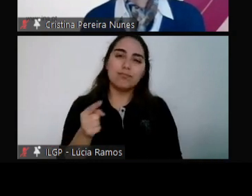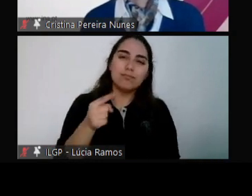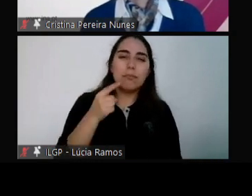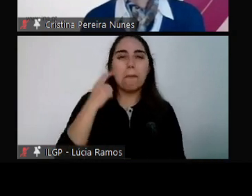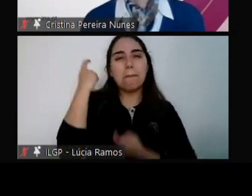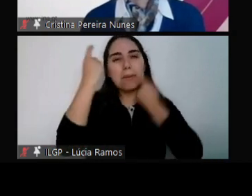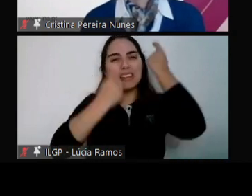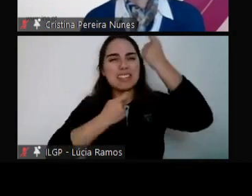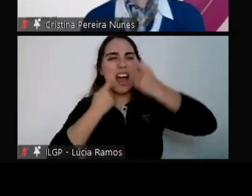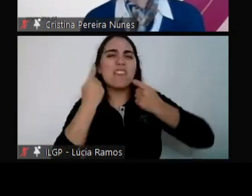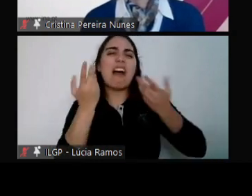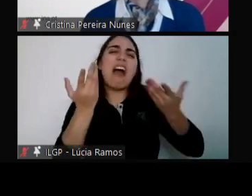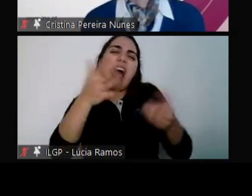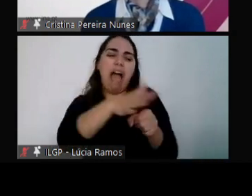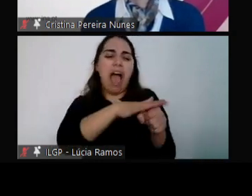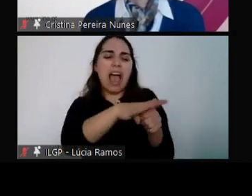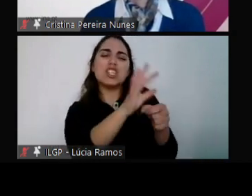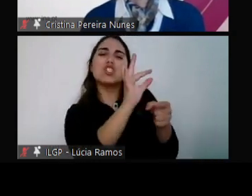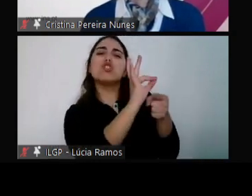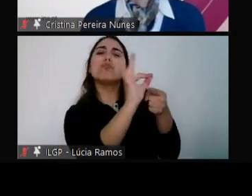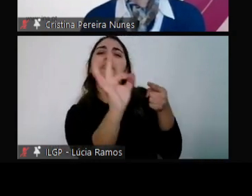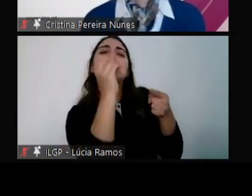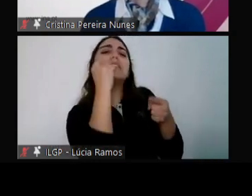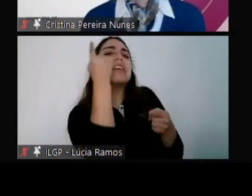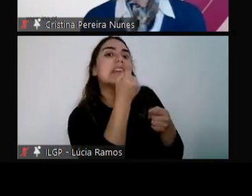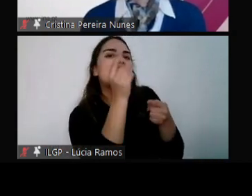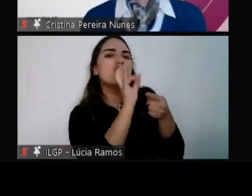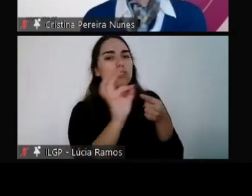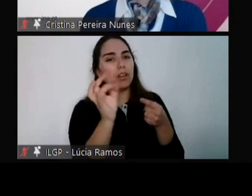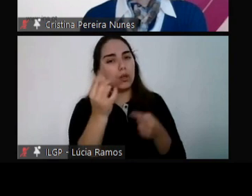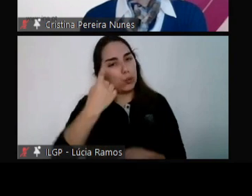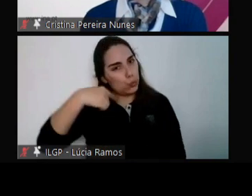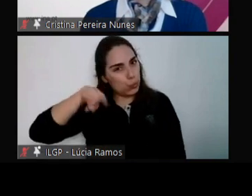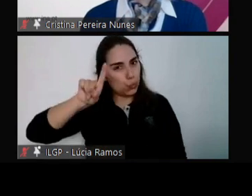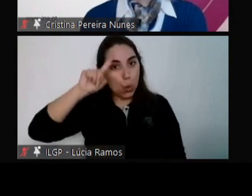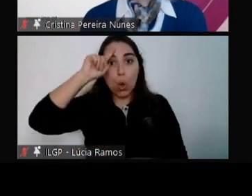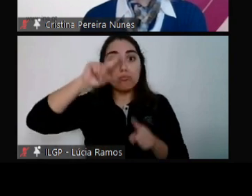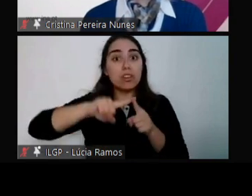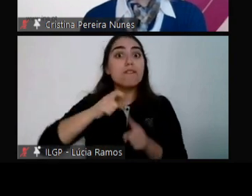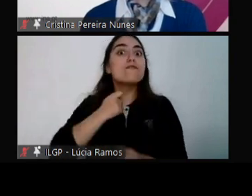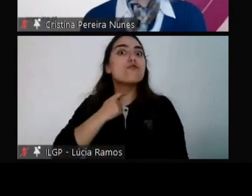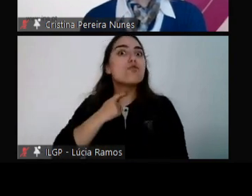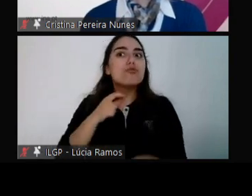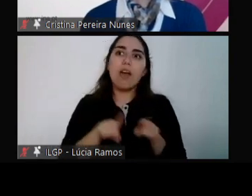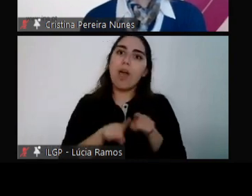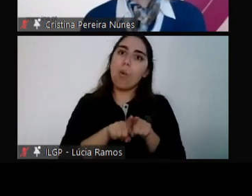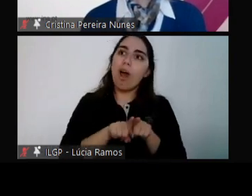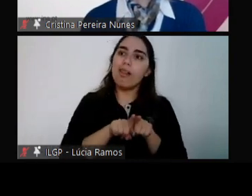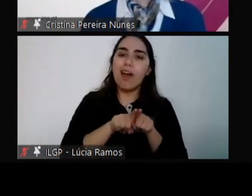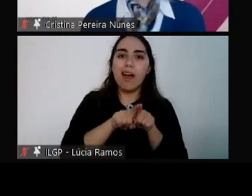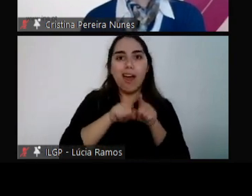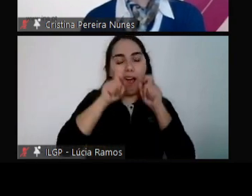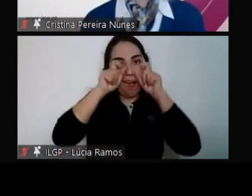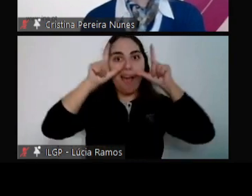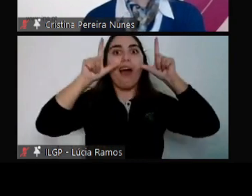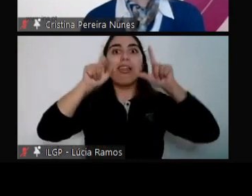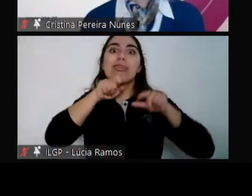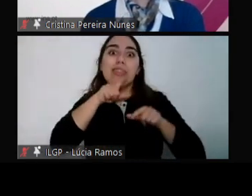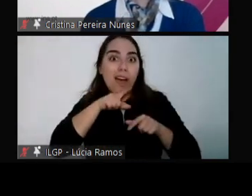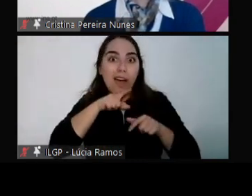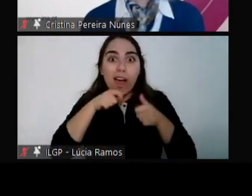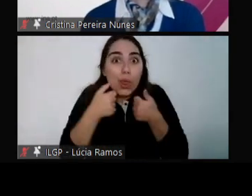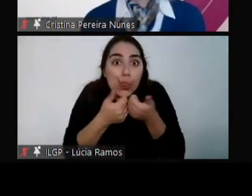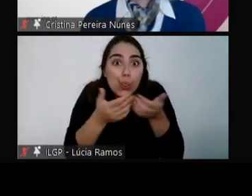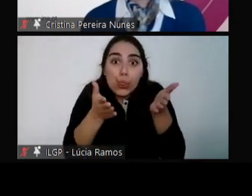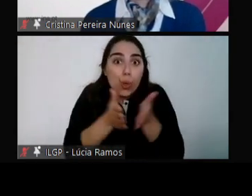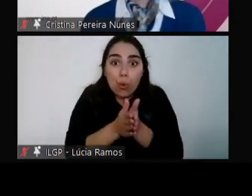exclusivamente a especialistas, e não. Portanto, este acaba por ser um curso para desmistificar que estas temáticas podem, de facto, chegar a qualquer um, hoje em